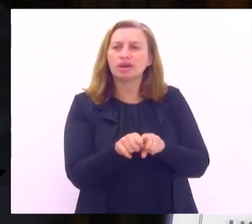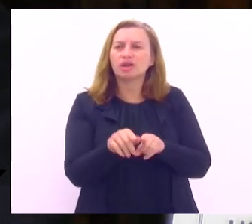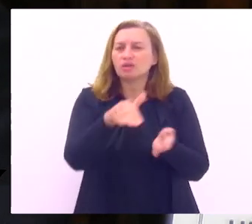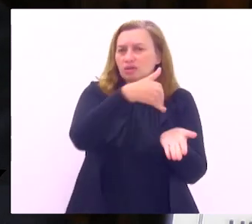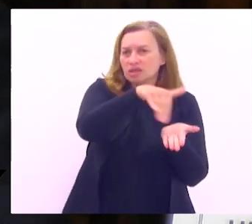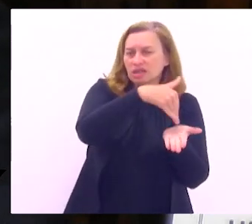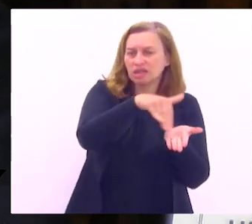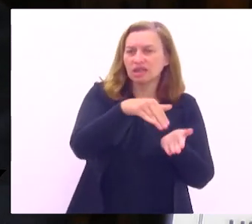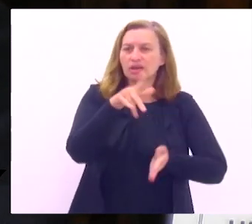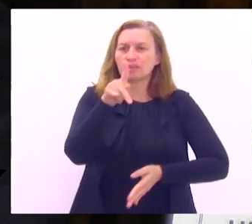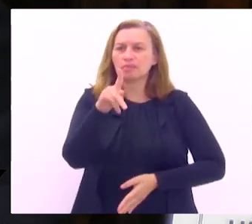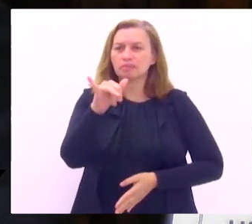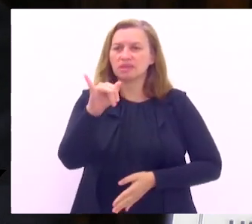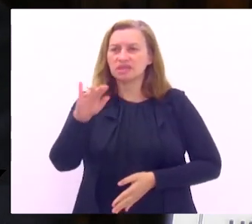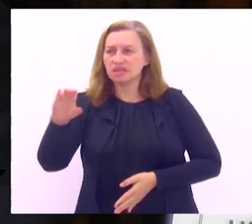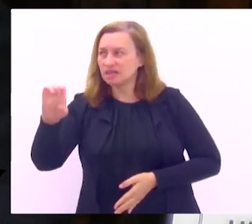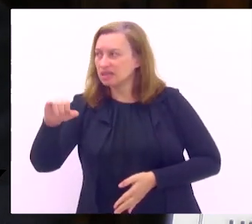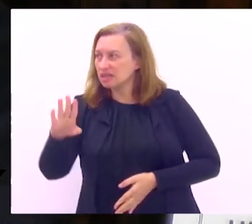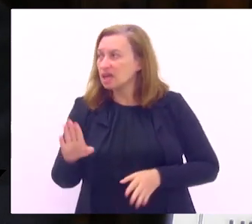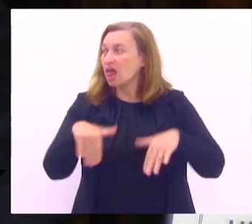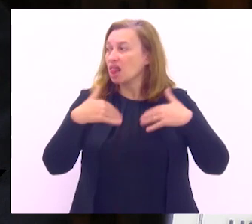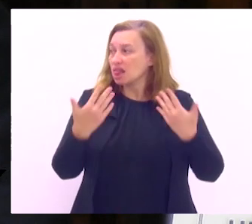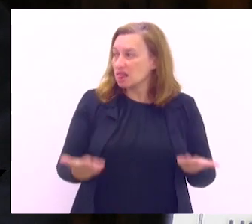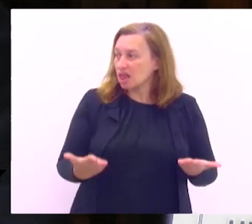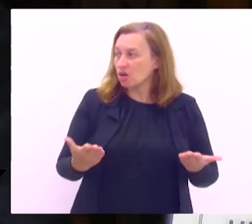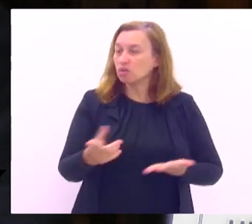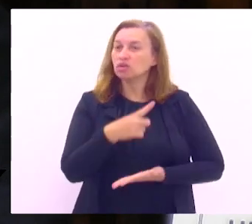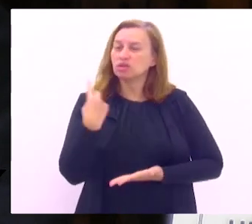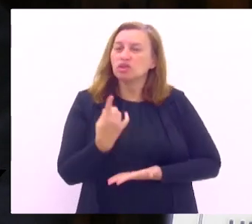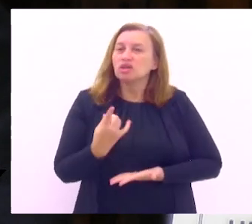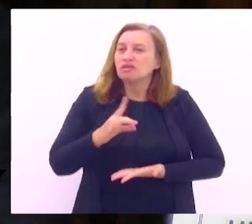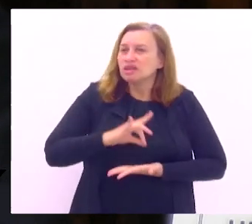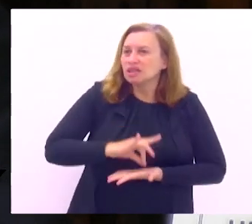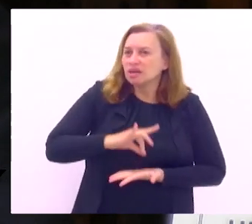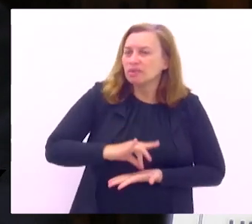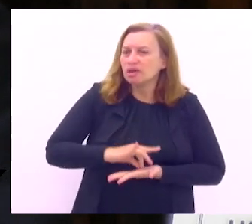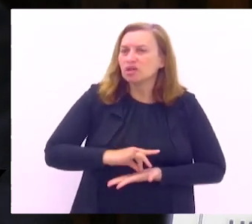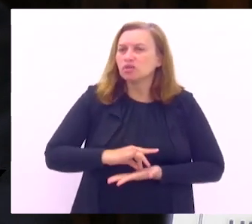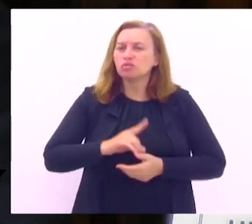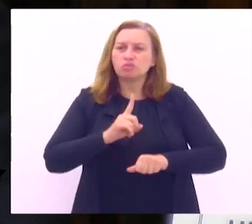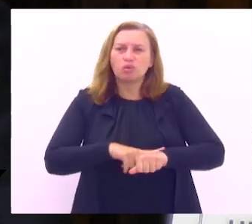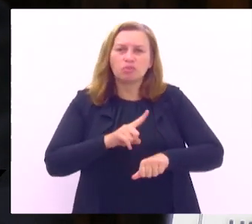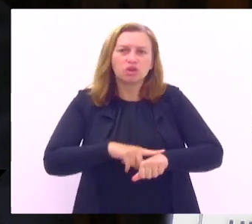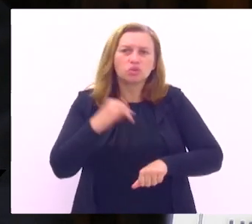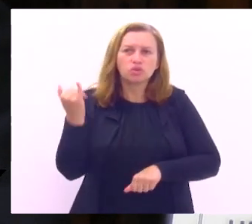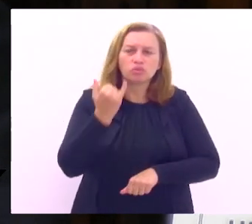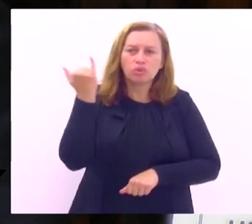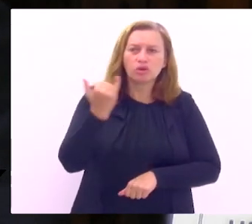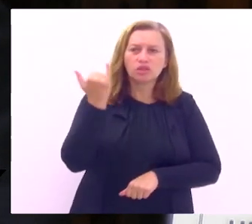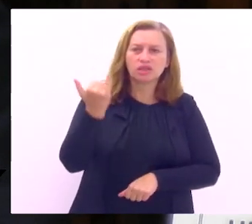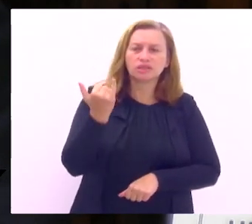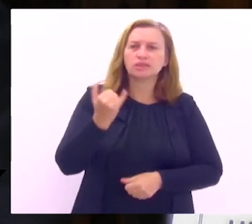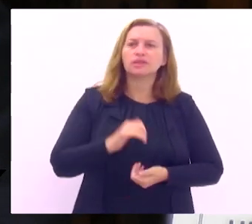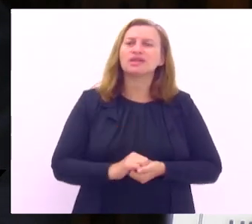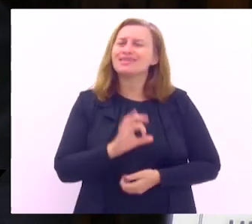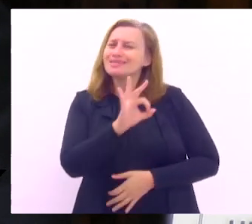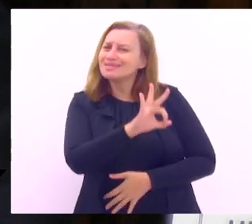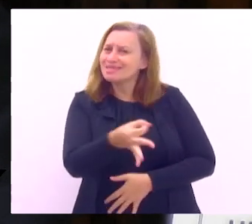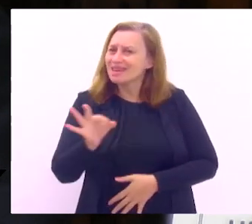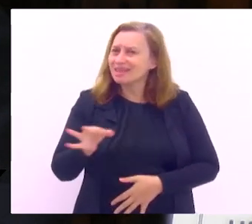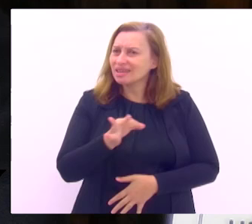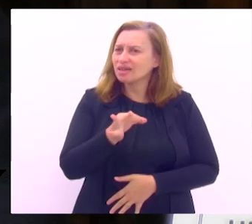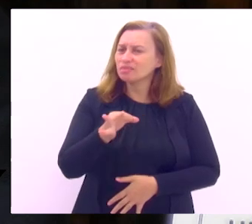secretário Pisciani. Então, estamos assim realmente no momento de amadurecimento e, certamente,